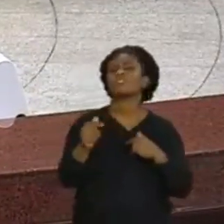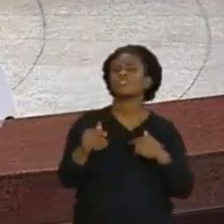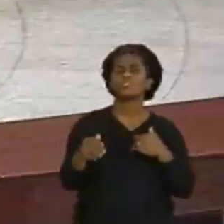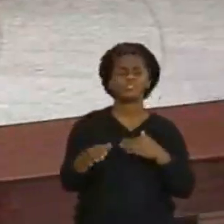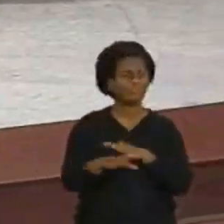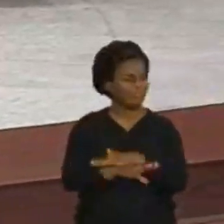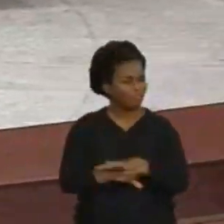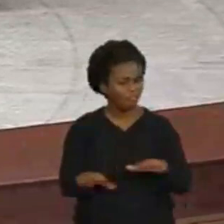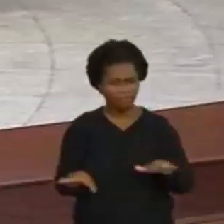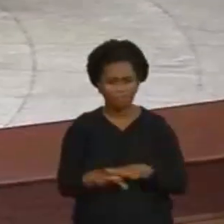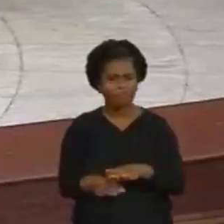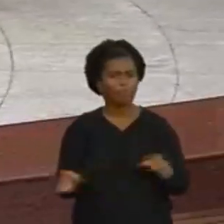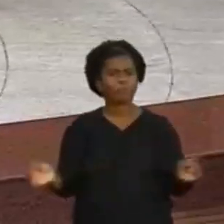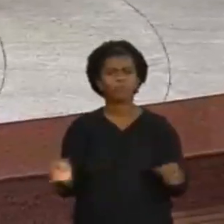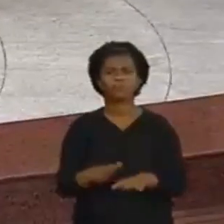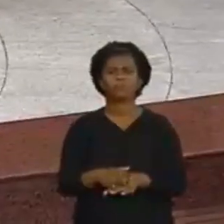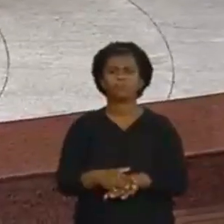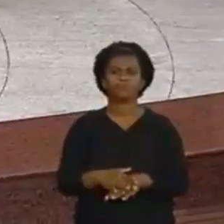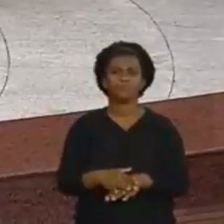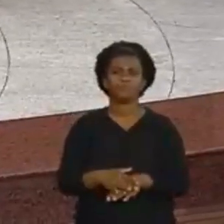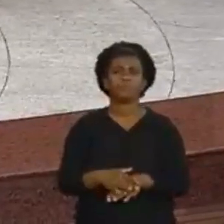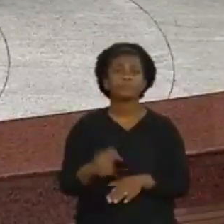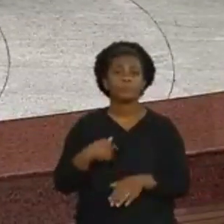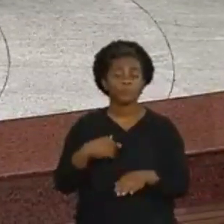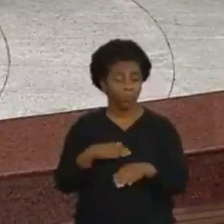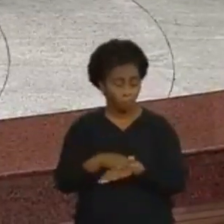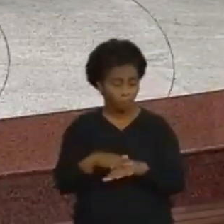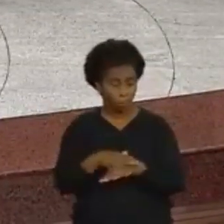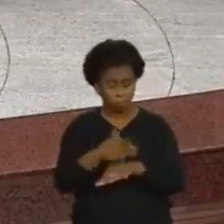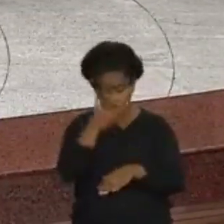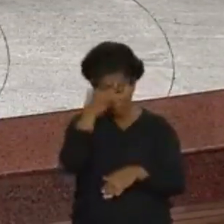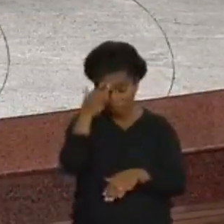Quando eu converso com pessoas de fé,